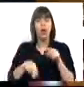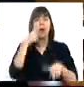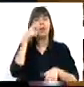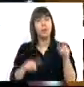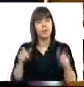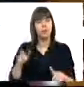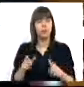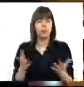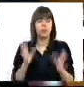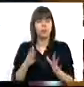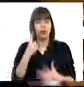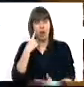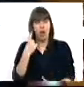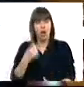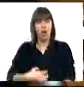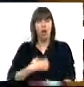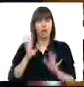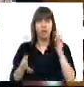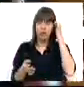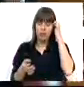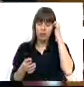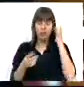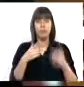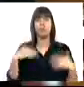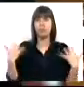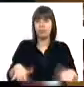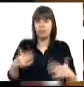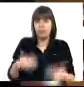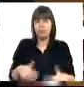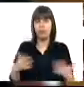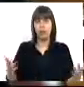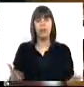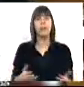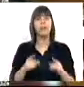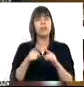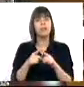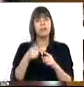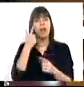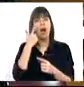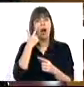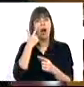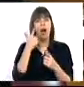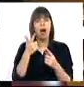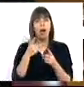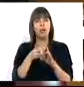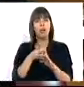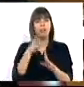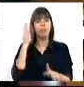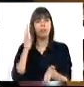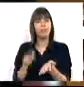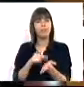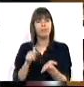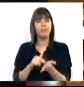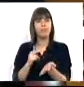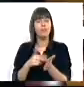pessoal já se está a fazer sentir, Sr. Primeiro-Ministro. E de que maneira? São longuíssimas filas de